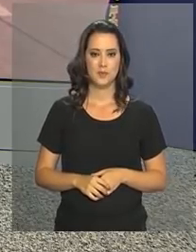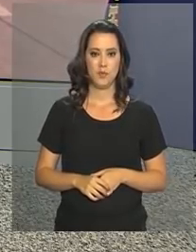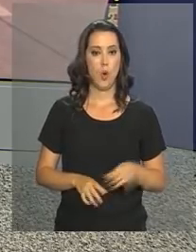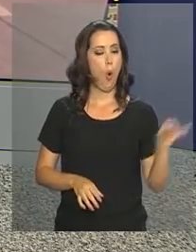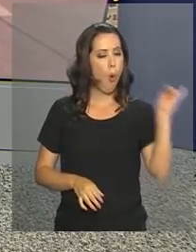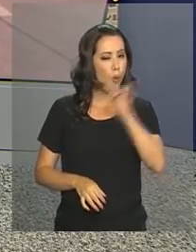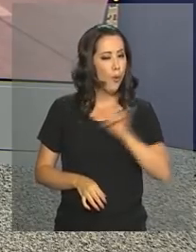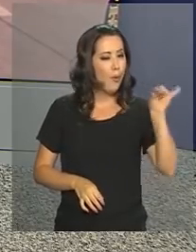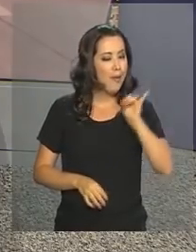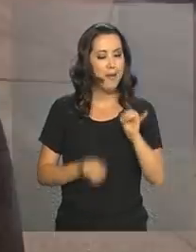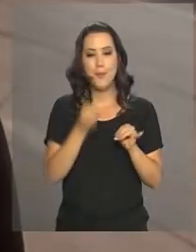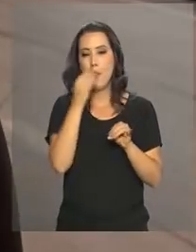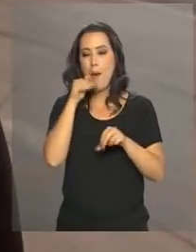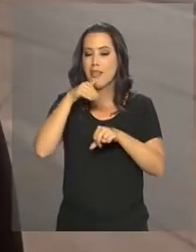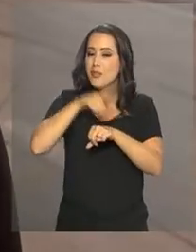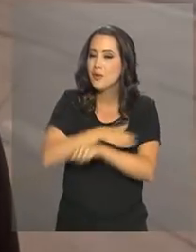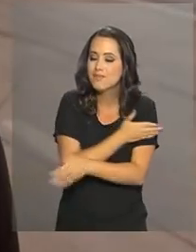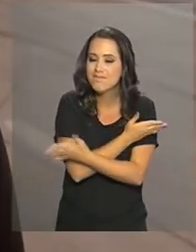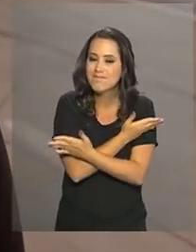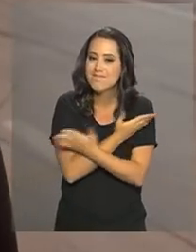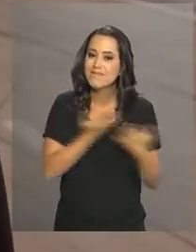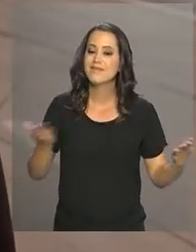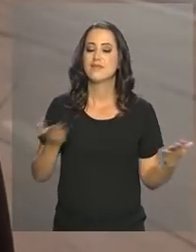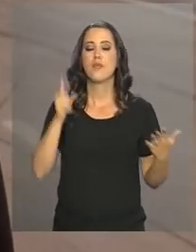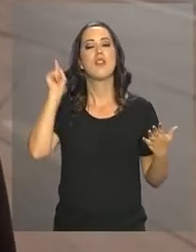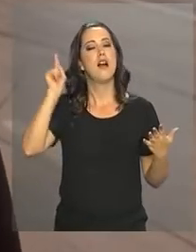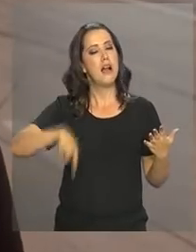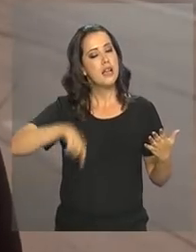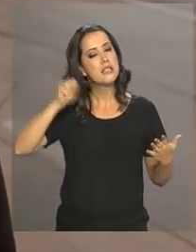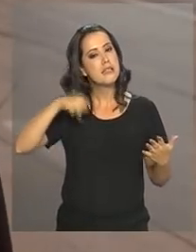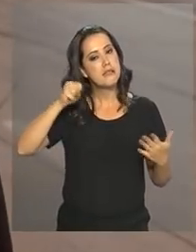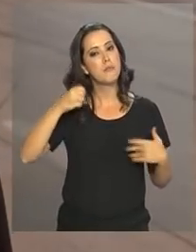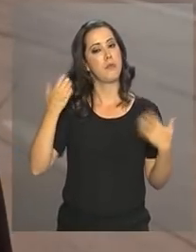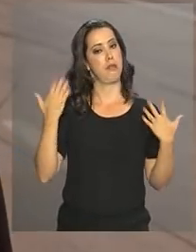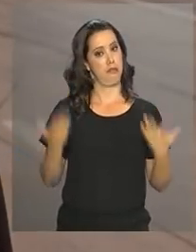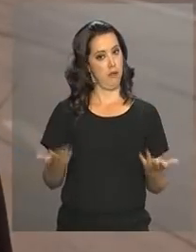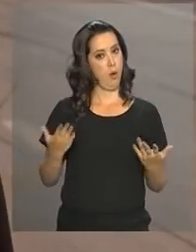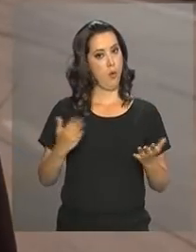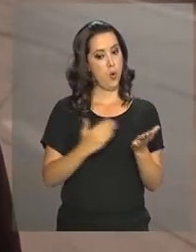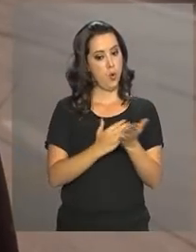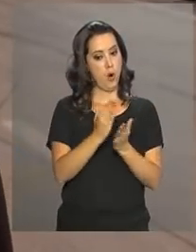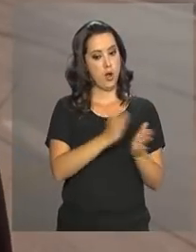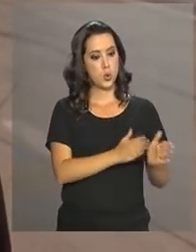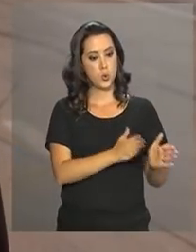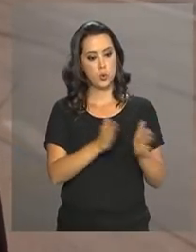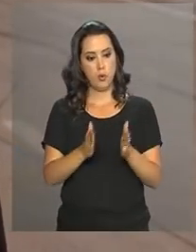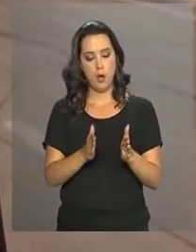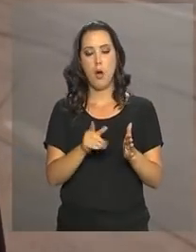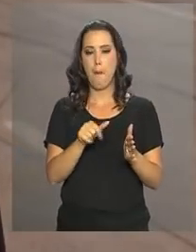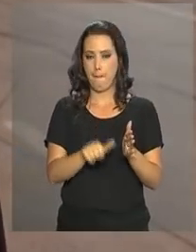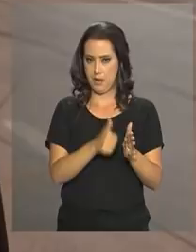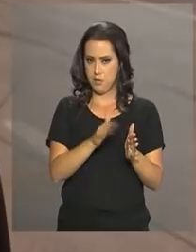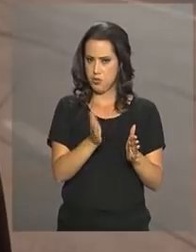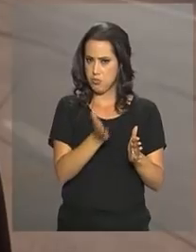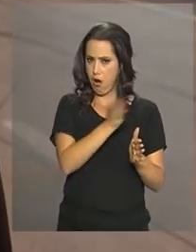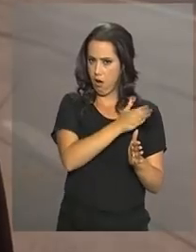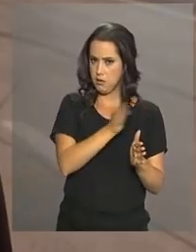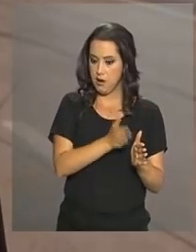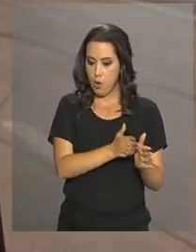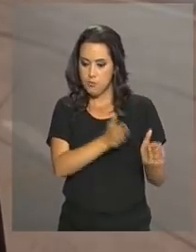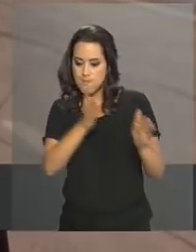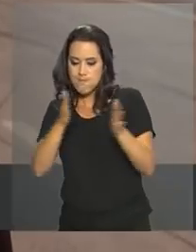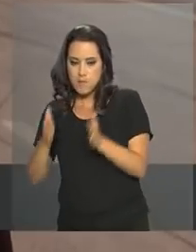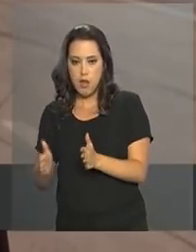Olá, Alessandra, boa noite, uma boa noite a todos. É isso mesmo, a segunda etapa da operação Eleições da Polícia Rodoviária